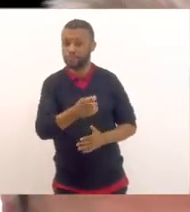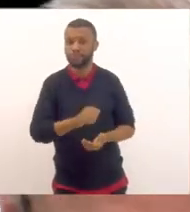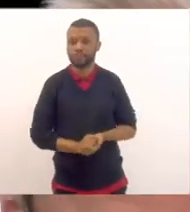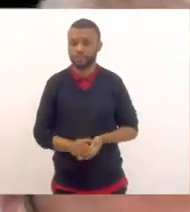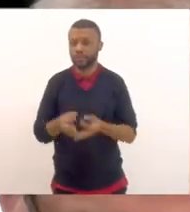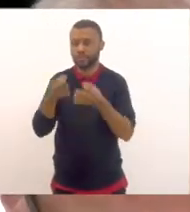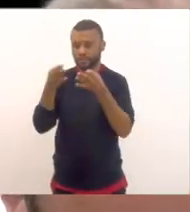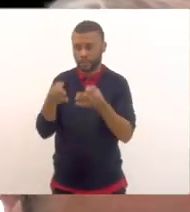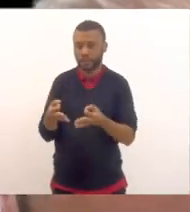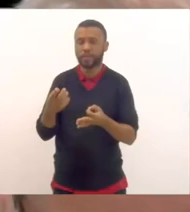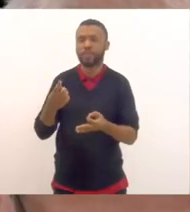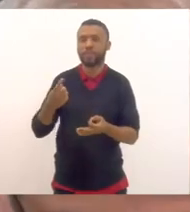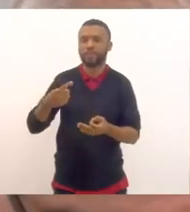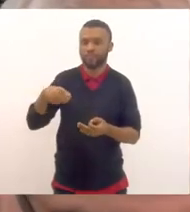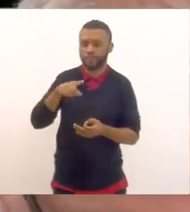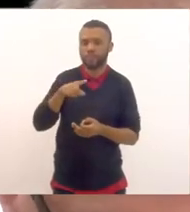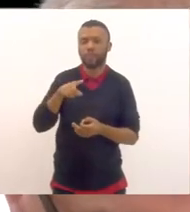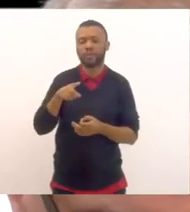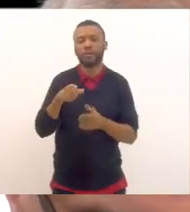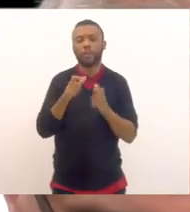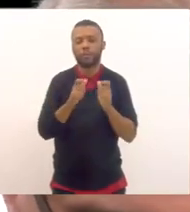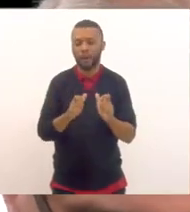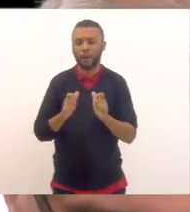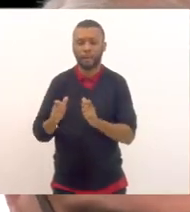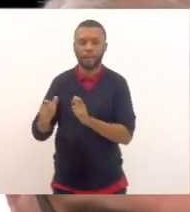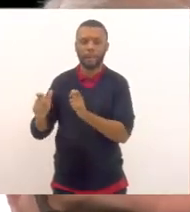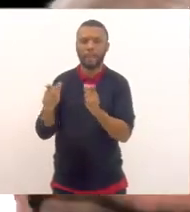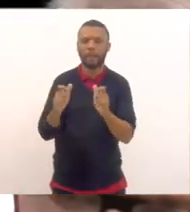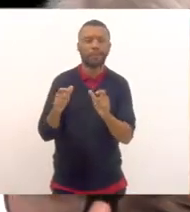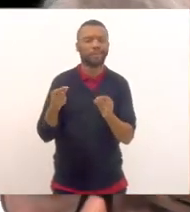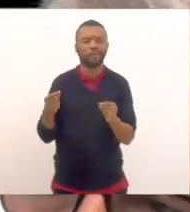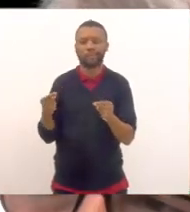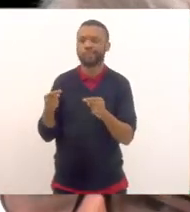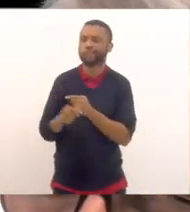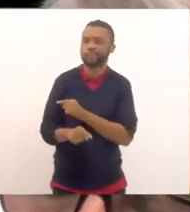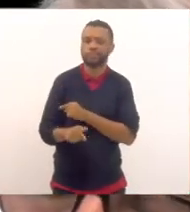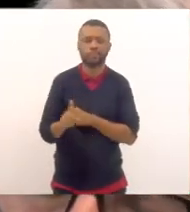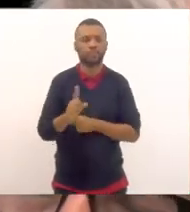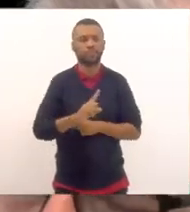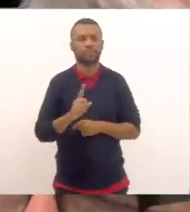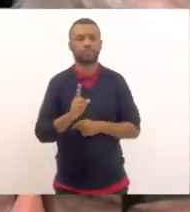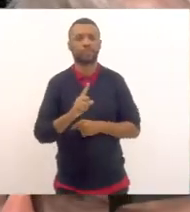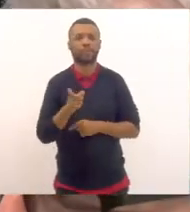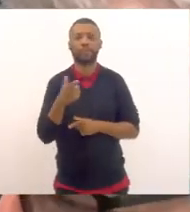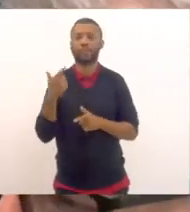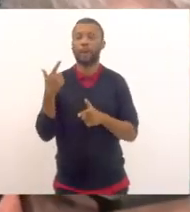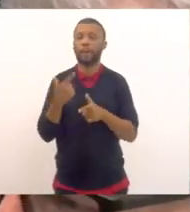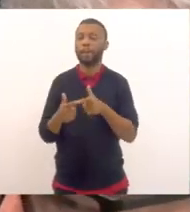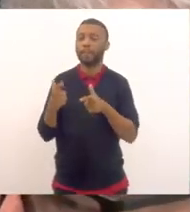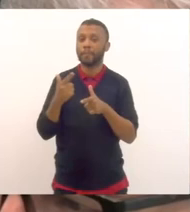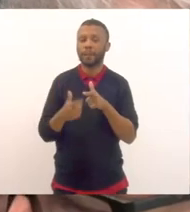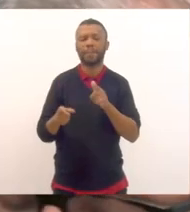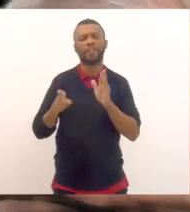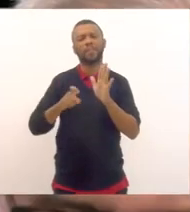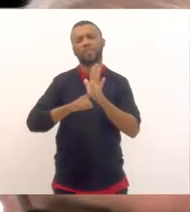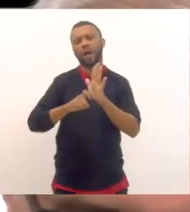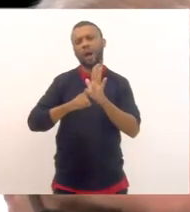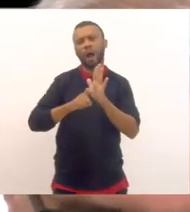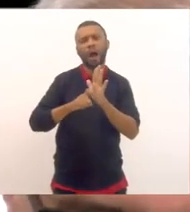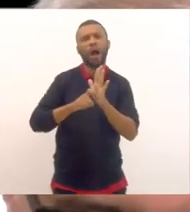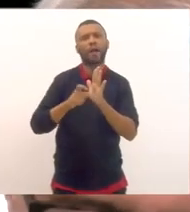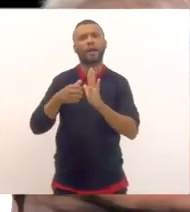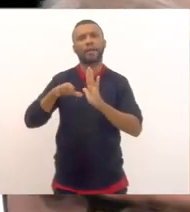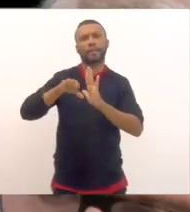de facto som pontos que não é não se referem a ao problema da droga o